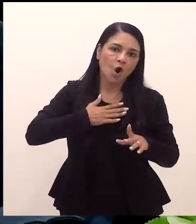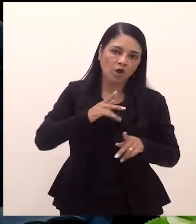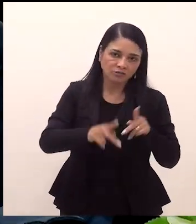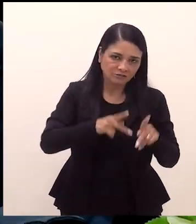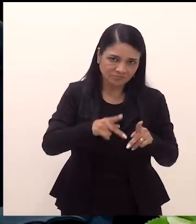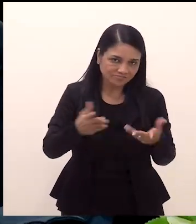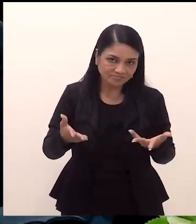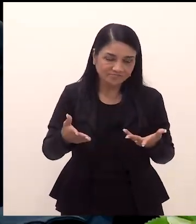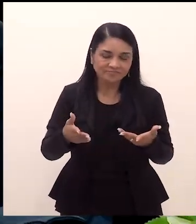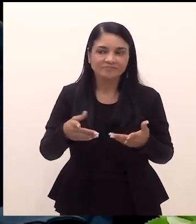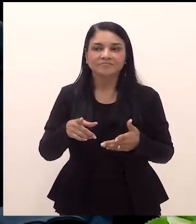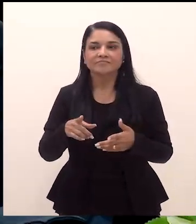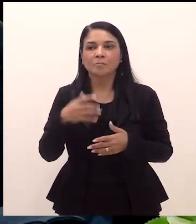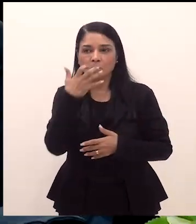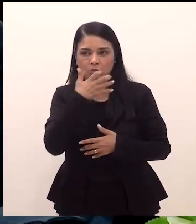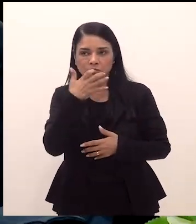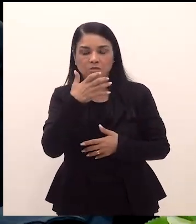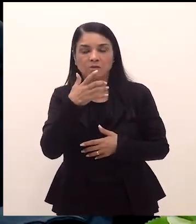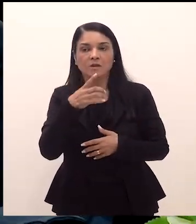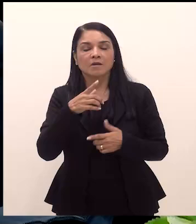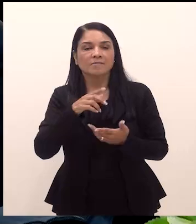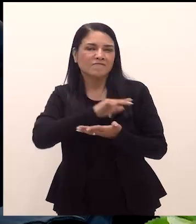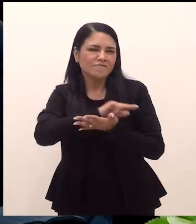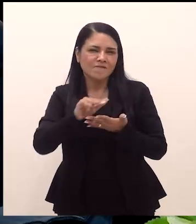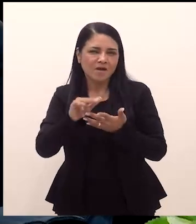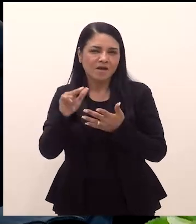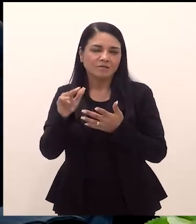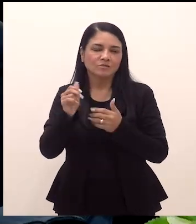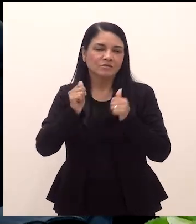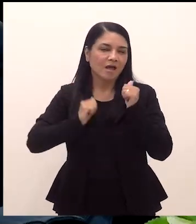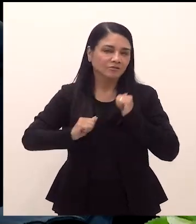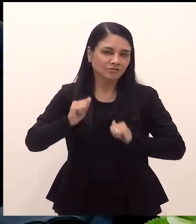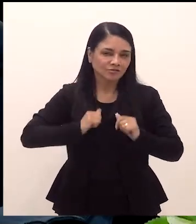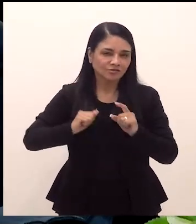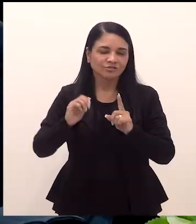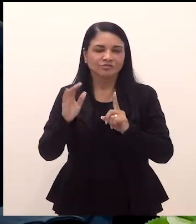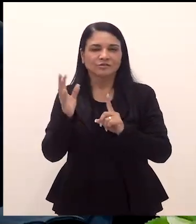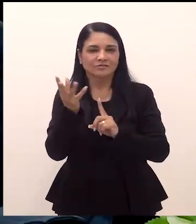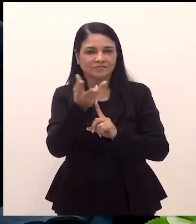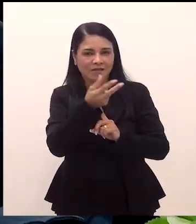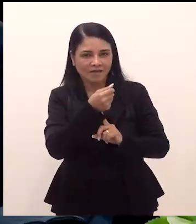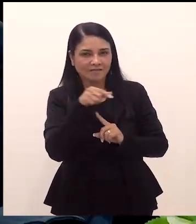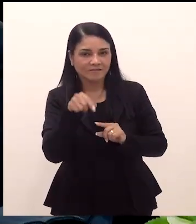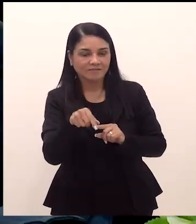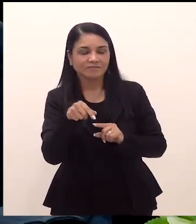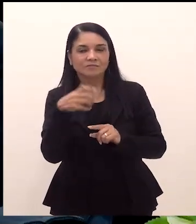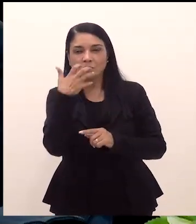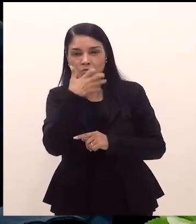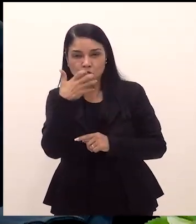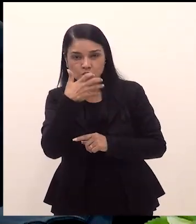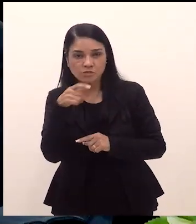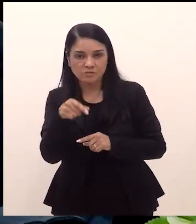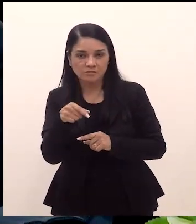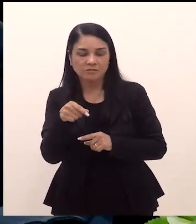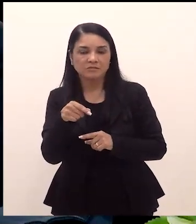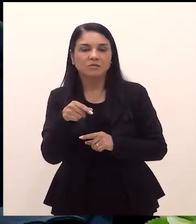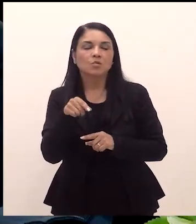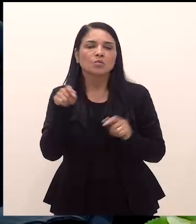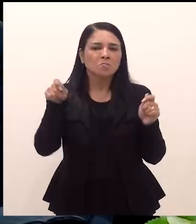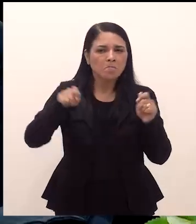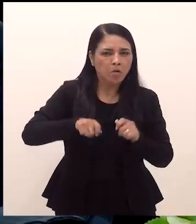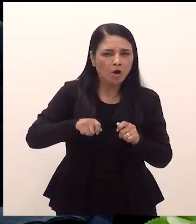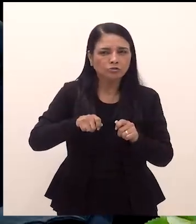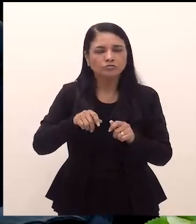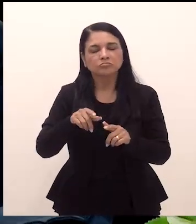gosto popular, isso também entra na jogada. Mas com tantos artistas e álbuns novos, como é que é possível, ou se é